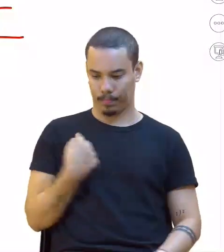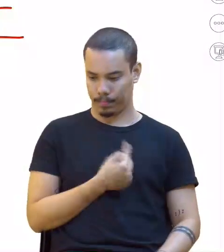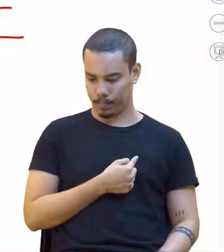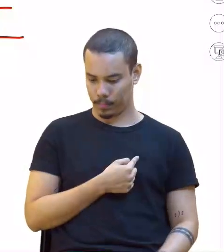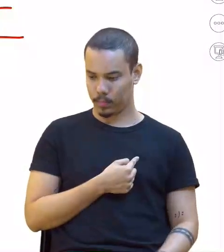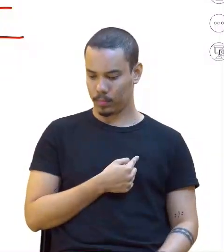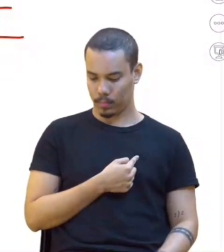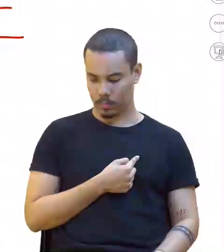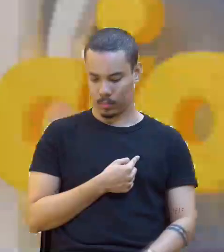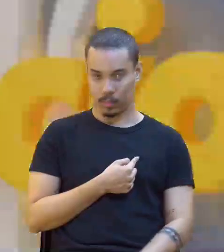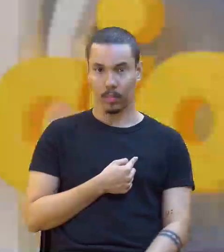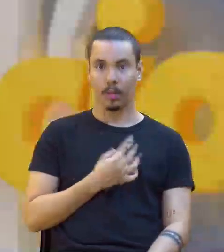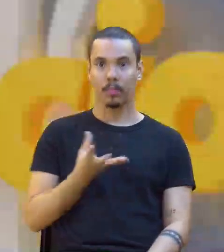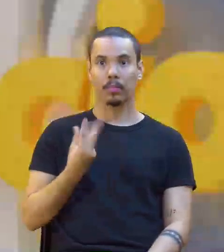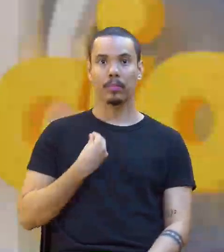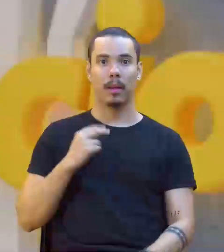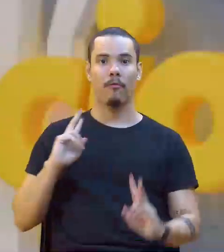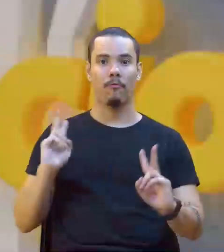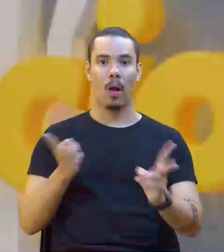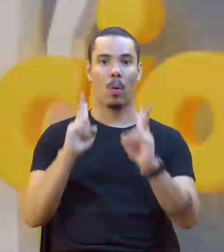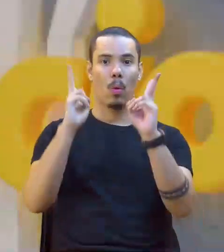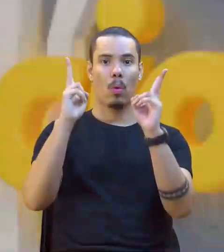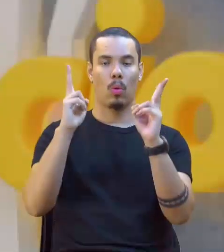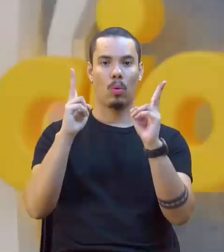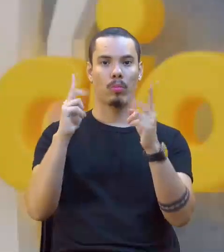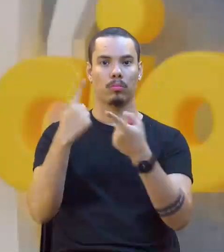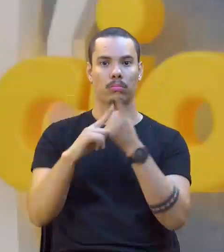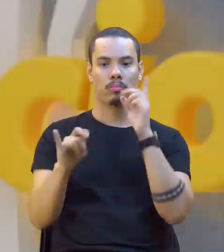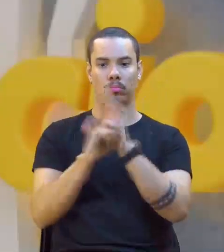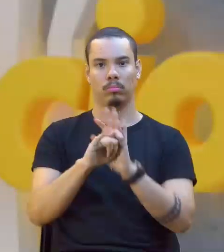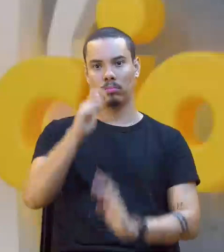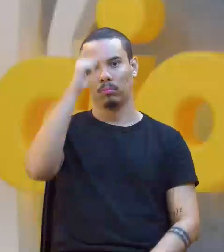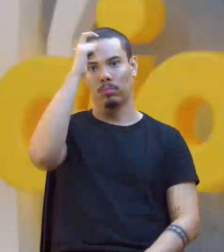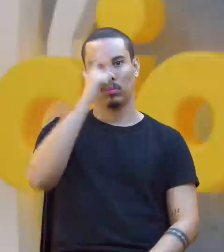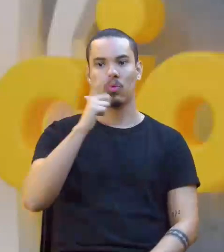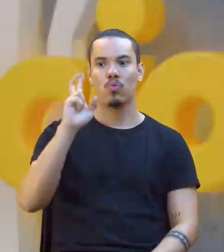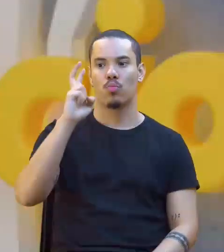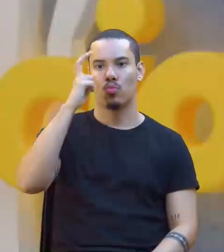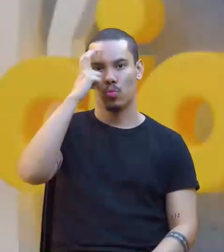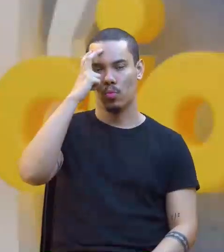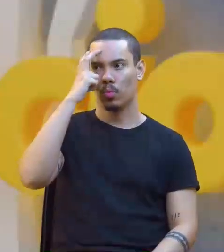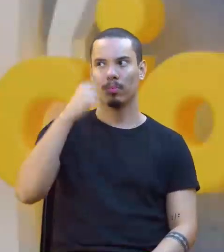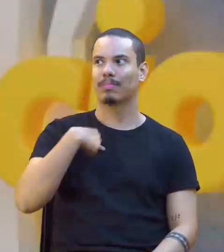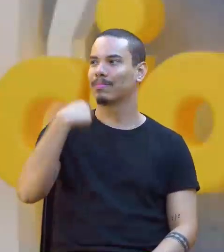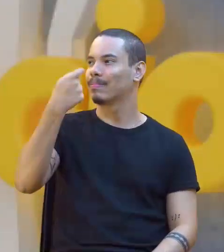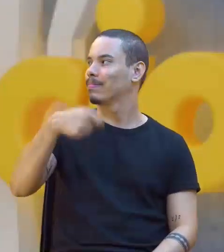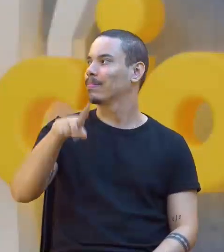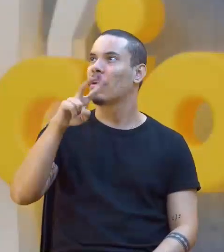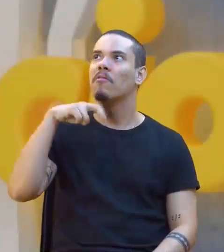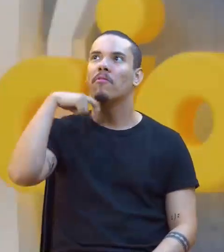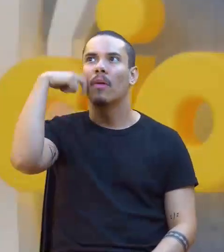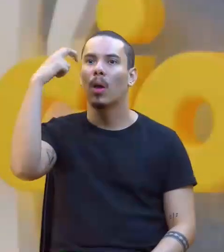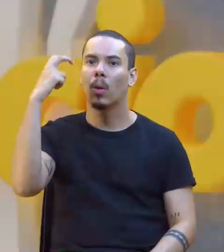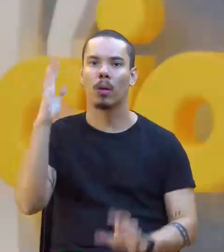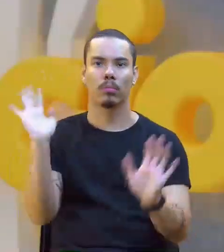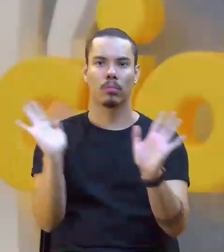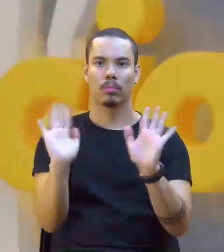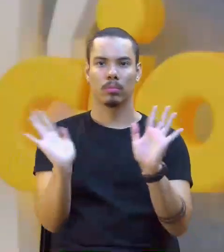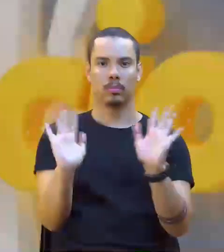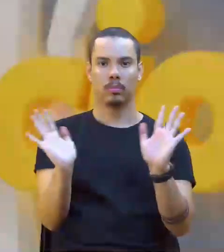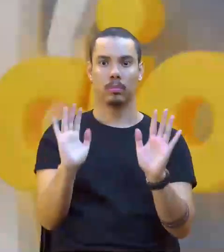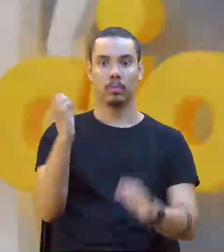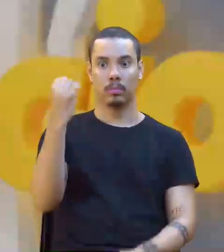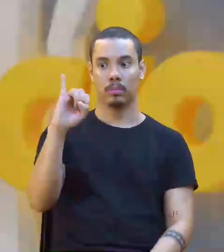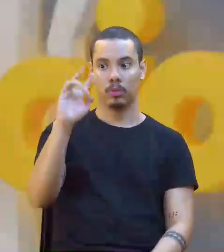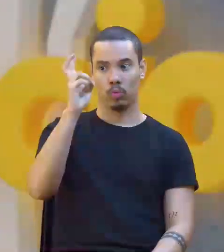inclusive, a gente se valorize, né? Enquanto indivíduo, enquanto cultura. Eu não preciso ter vergonha da minha cultura. Se essa cultura